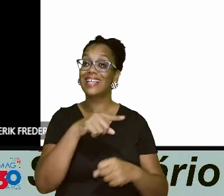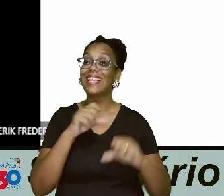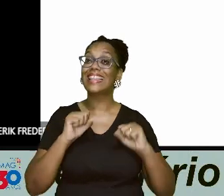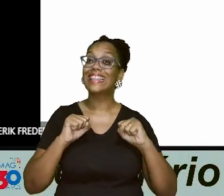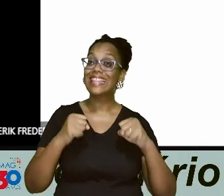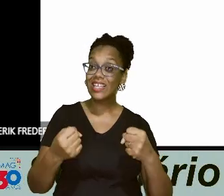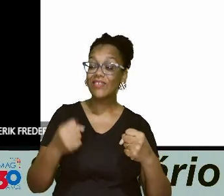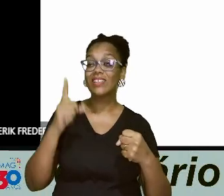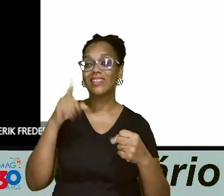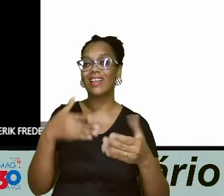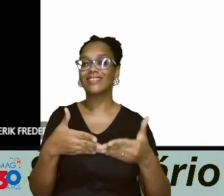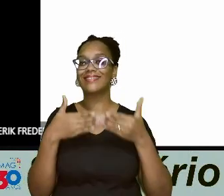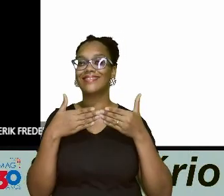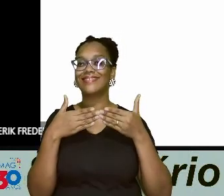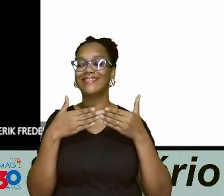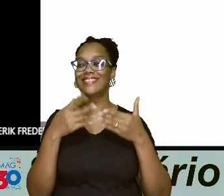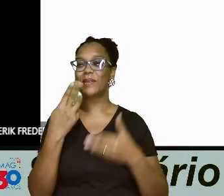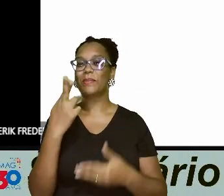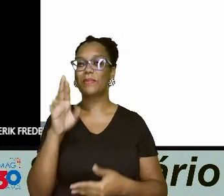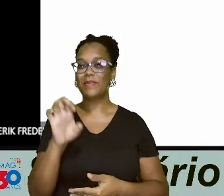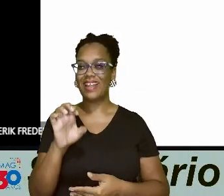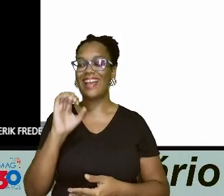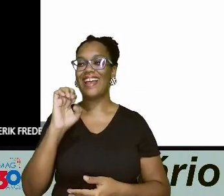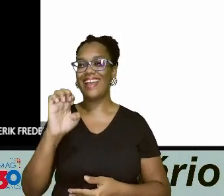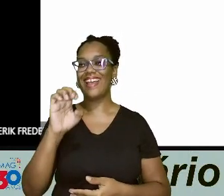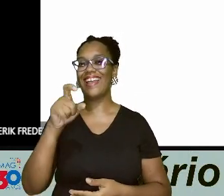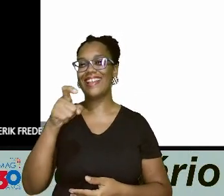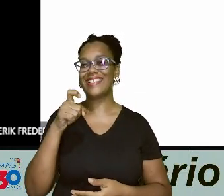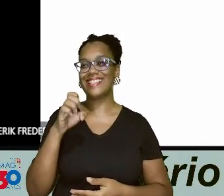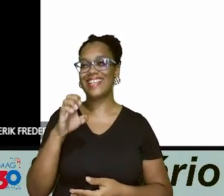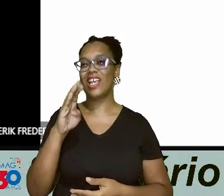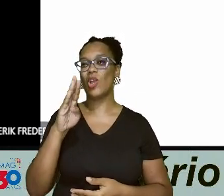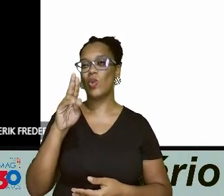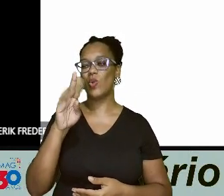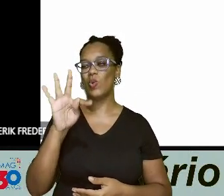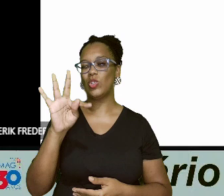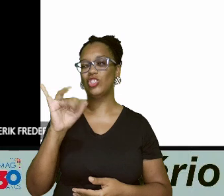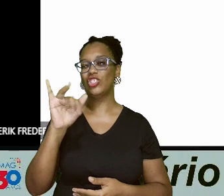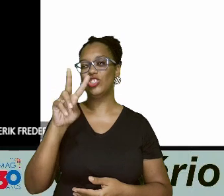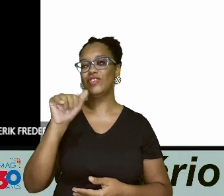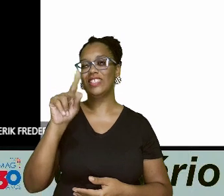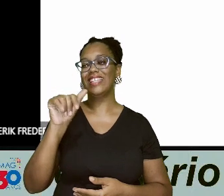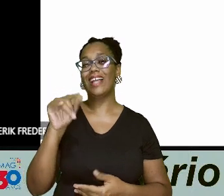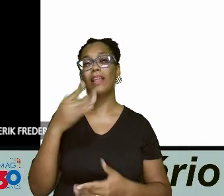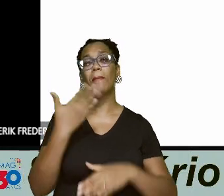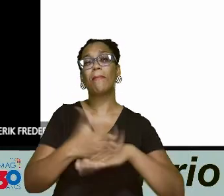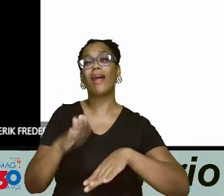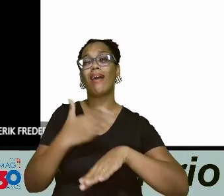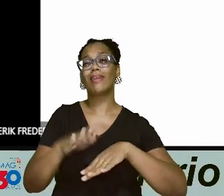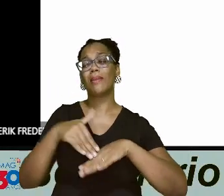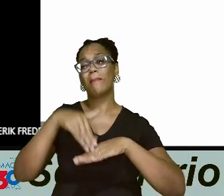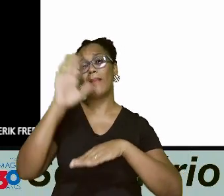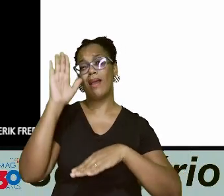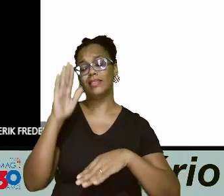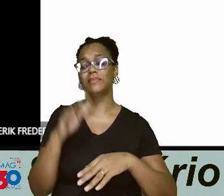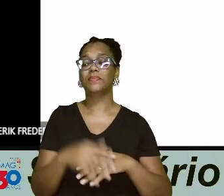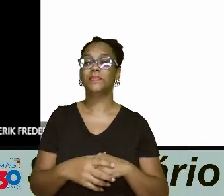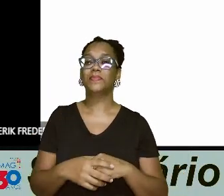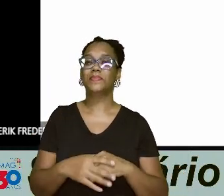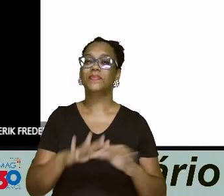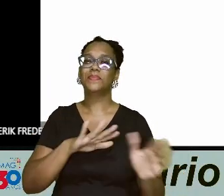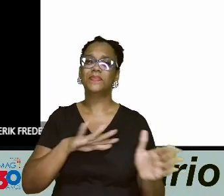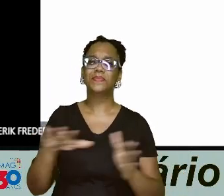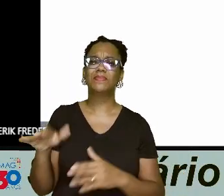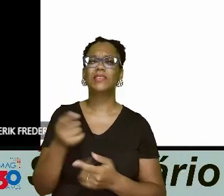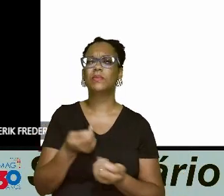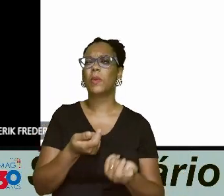de pré-executividade, porque ela é mais prática do ponto de vista do executado. Num número muito pequeno de vezes, né,